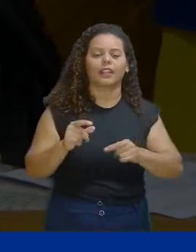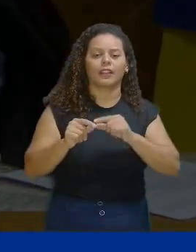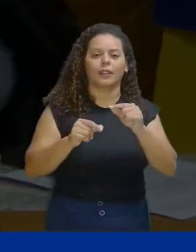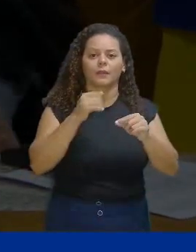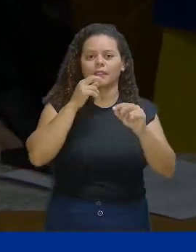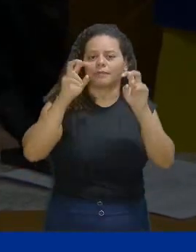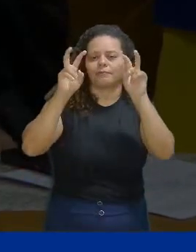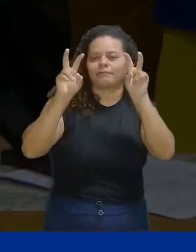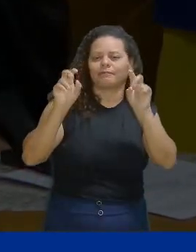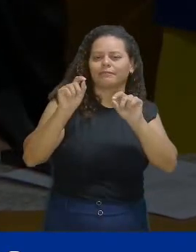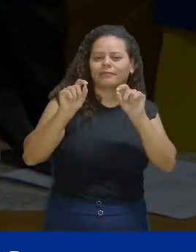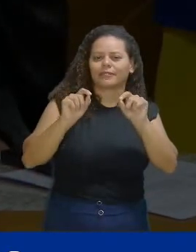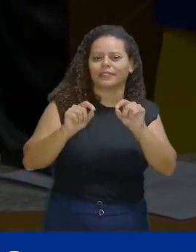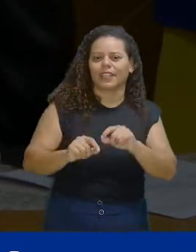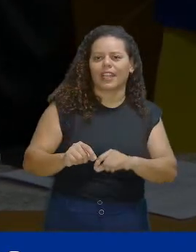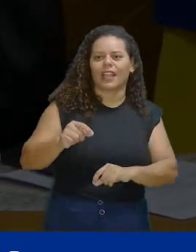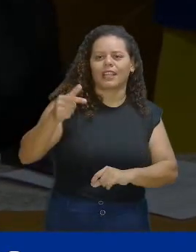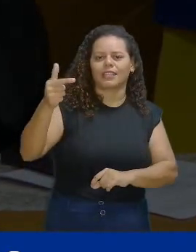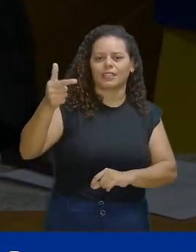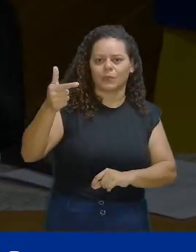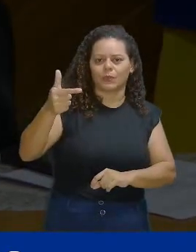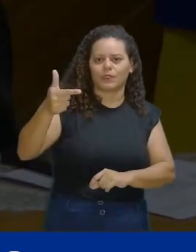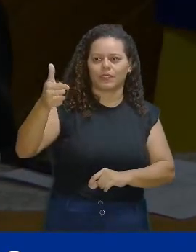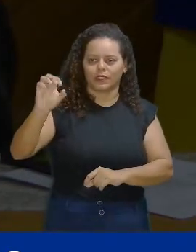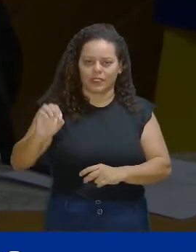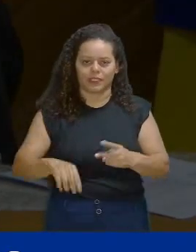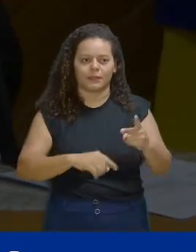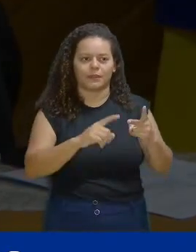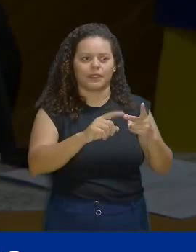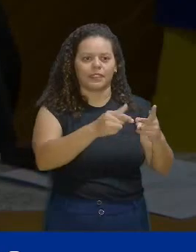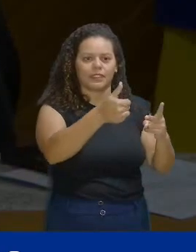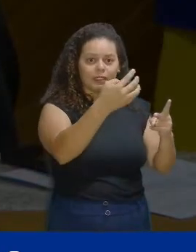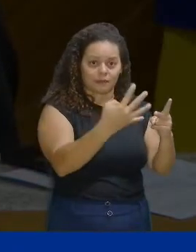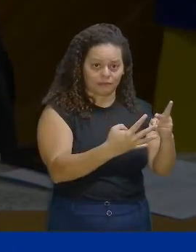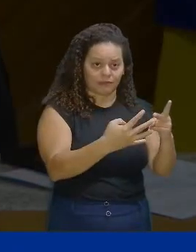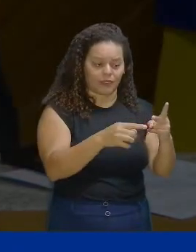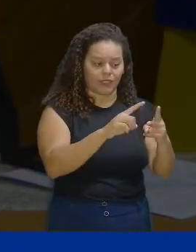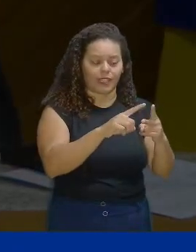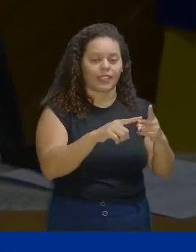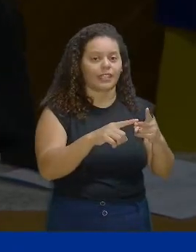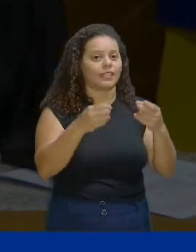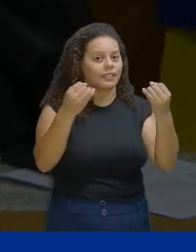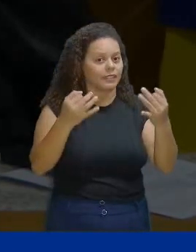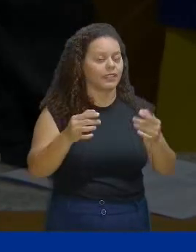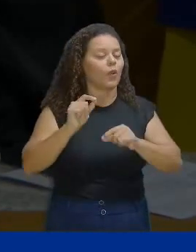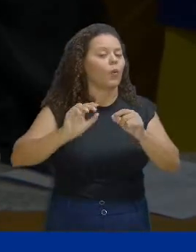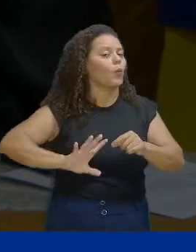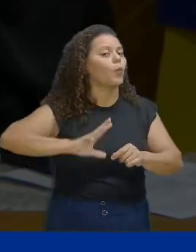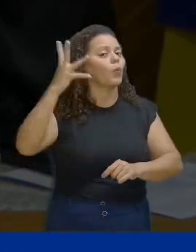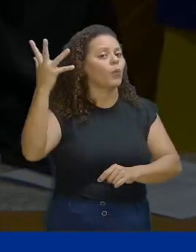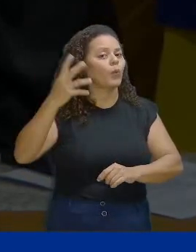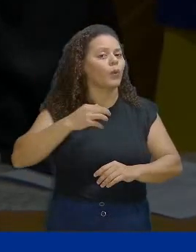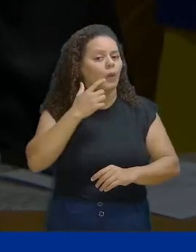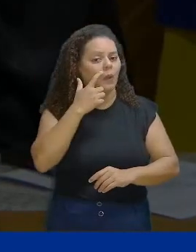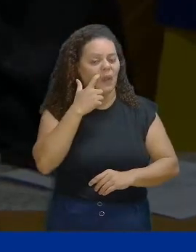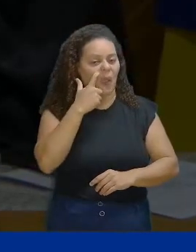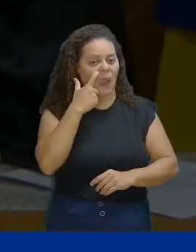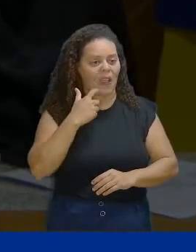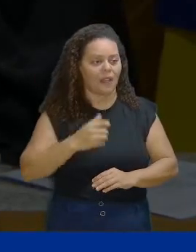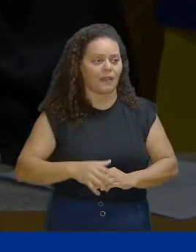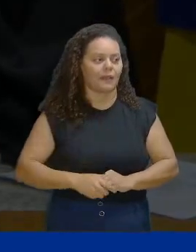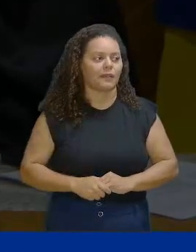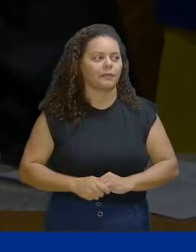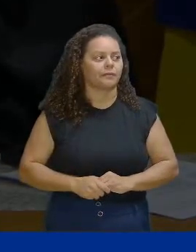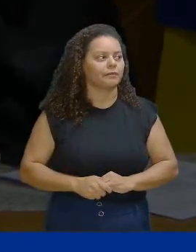razão da matéria da 2ª, 10ª e 14ª zonas eleitorais e da outras providências. O que aconteceu?